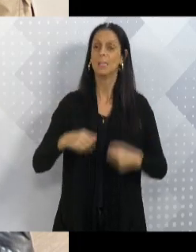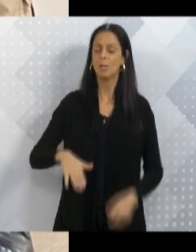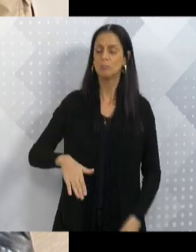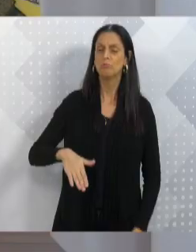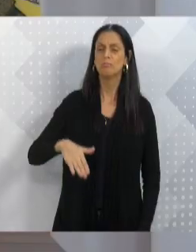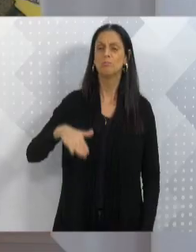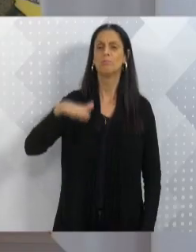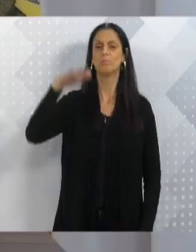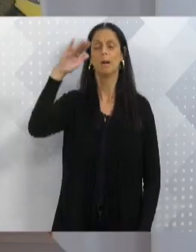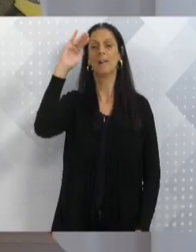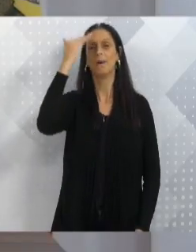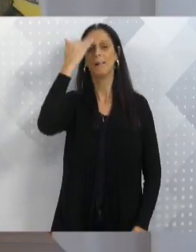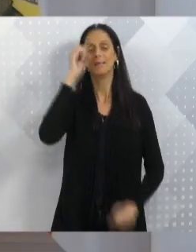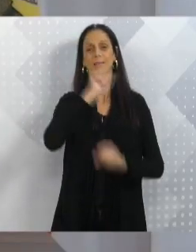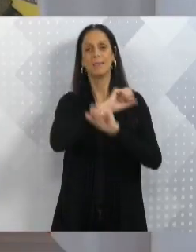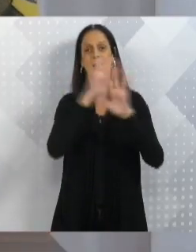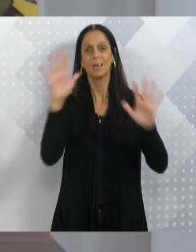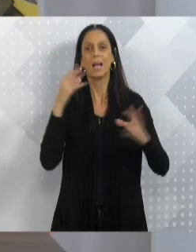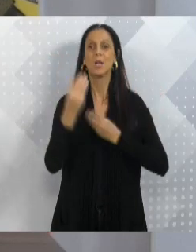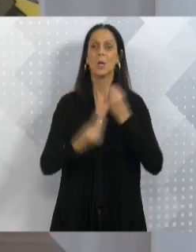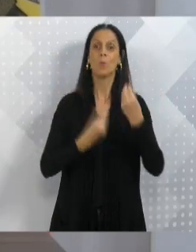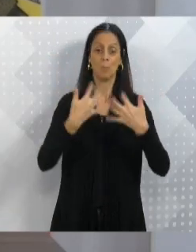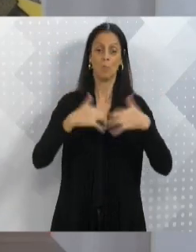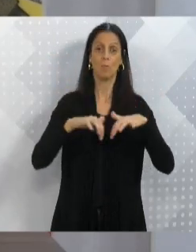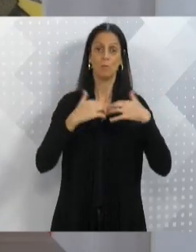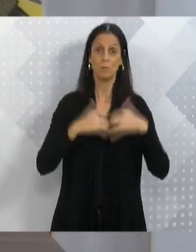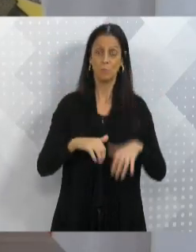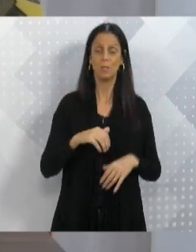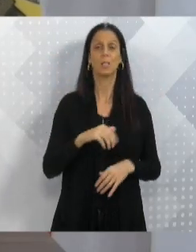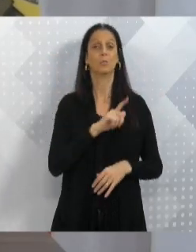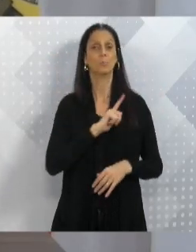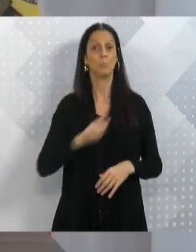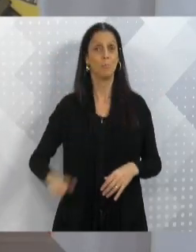estar entendendo o funcionamento da máquina pública, entendendo o